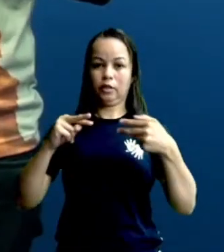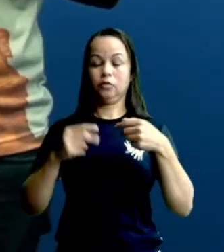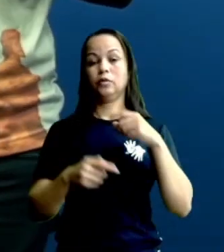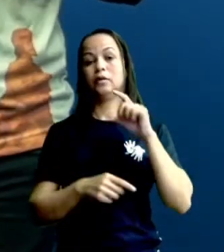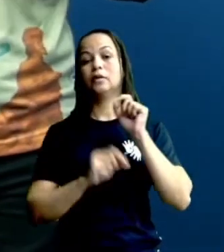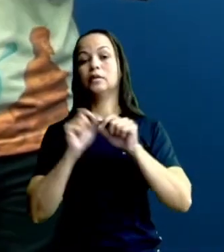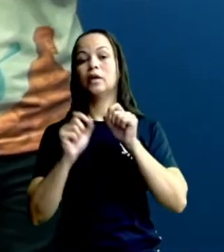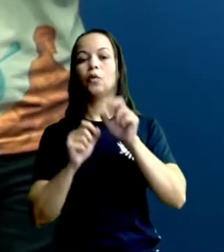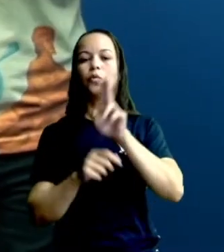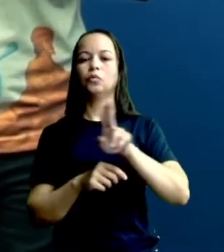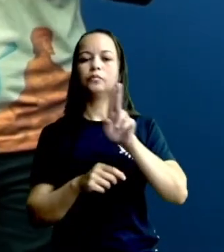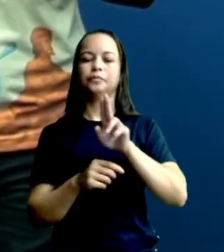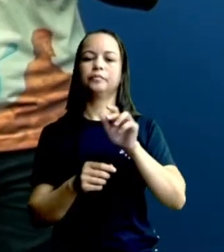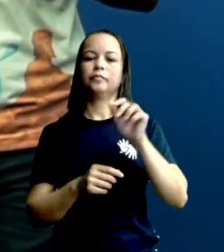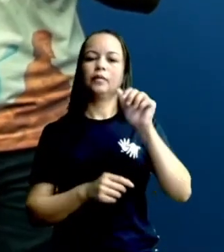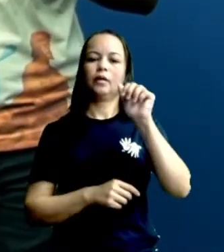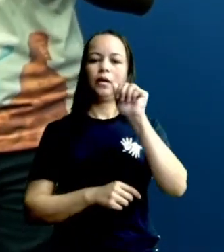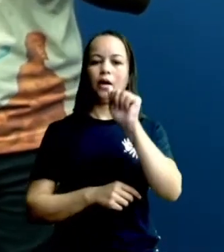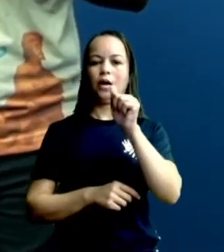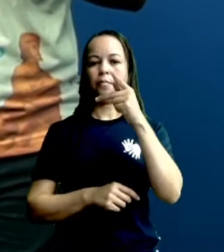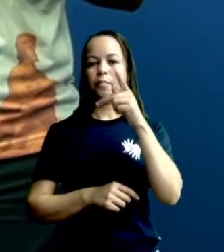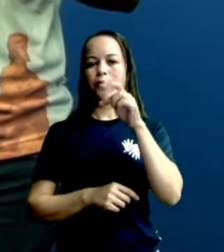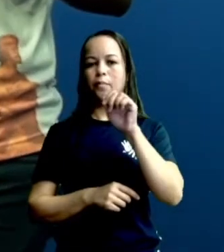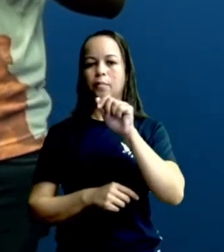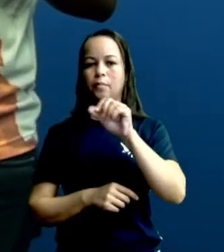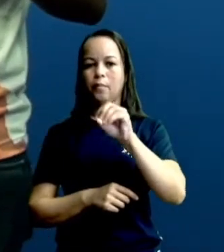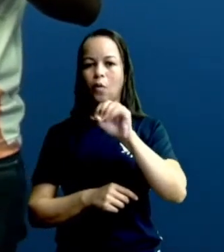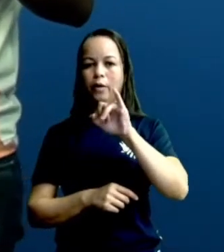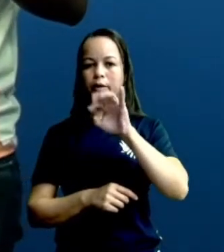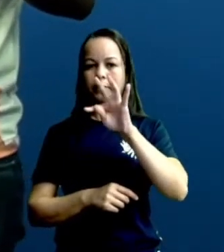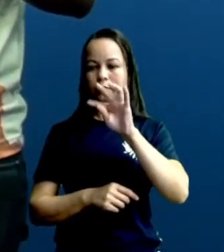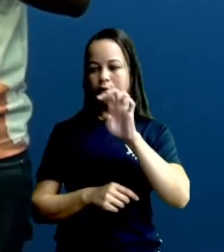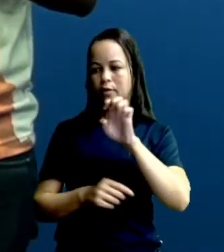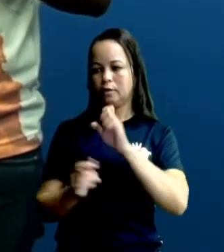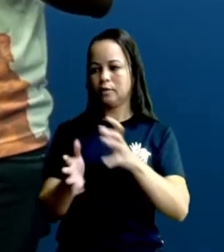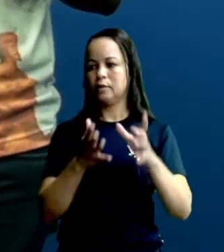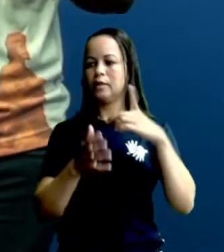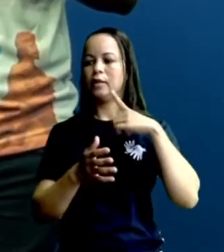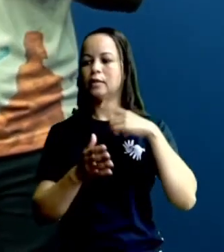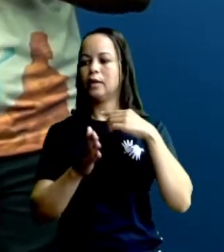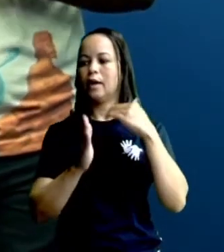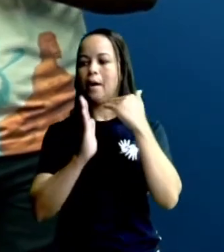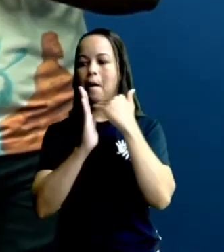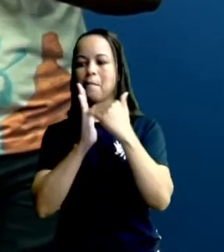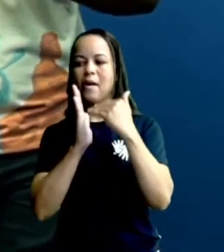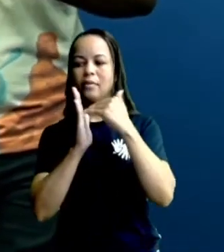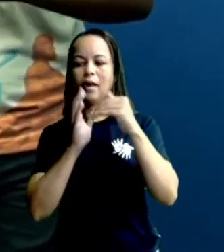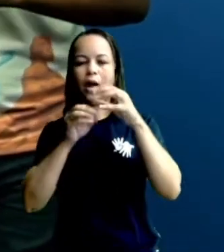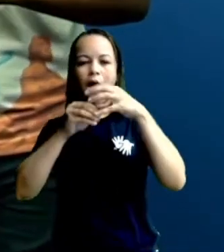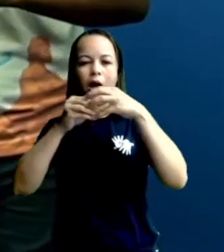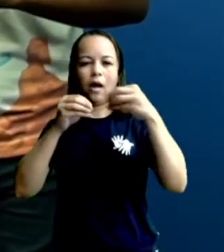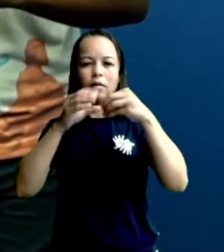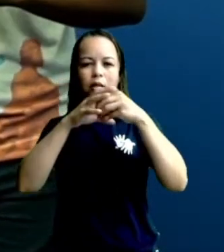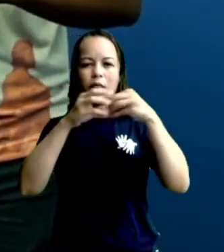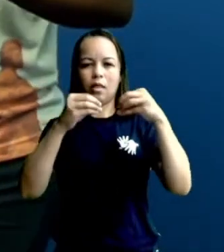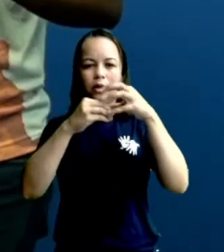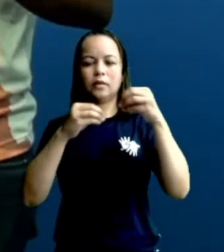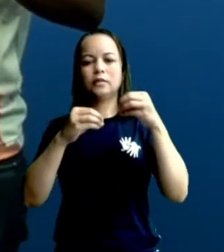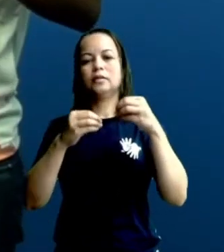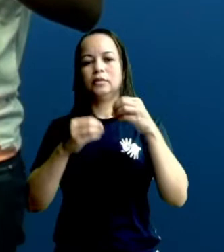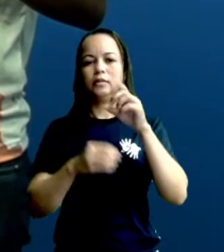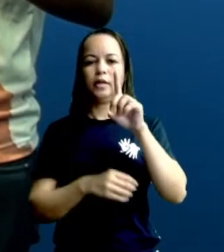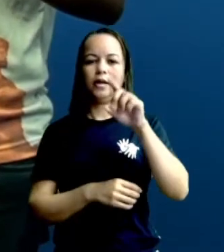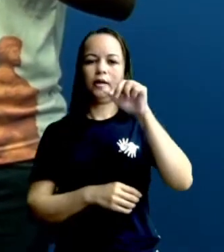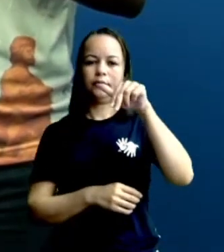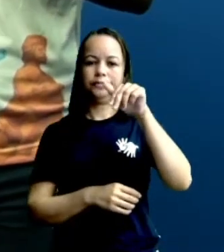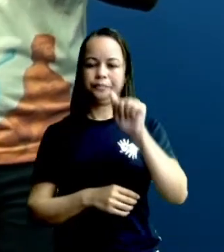chamadas de células haploides, que possuem metade da sua quantidade de DNA. Mas